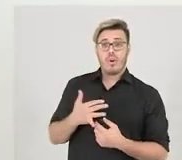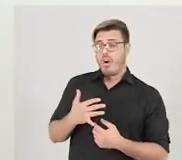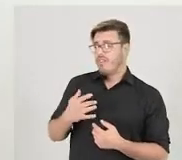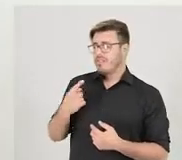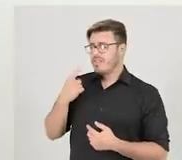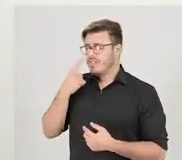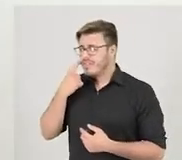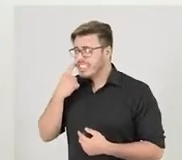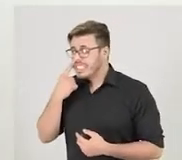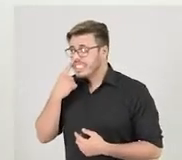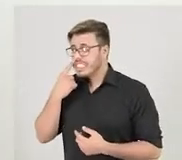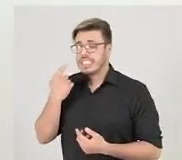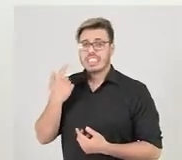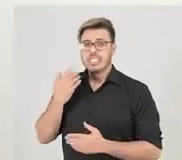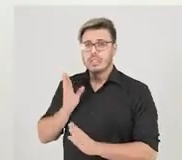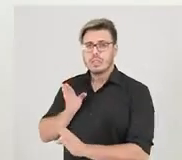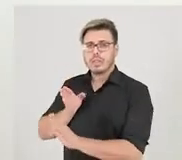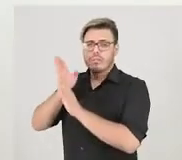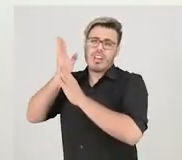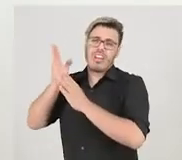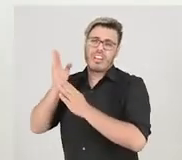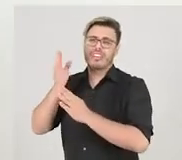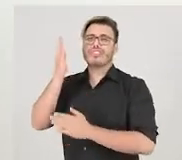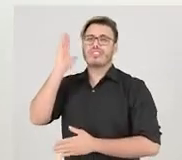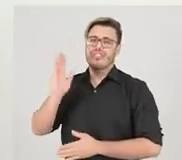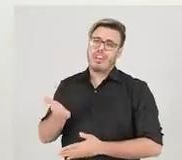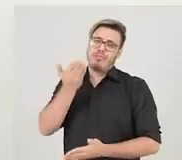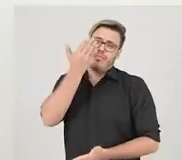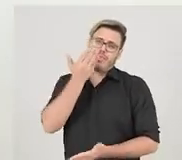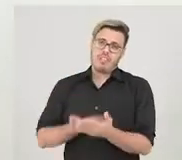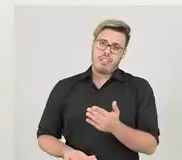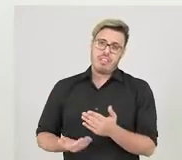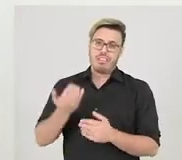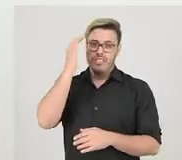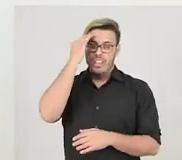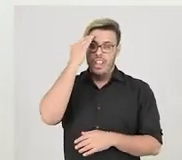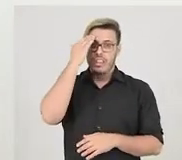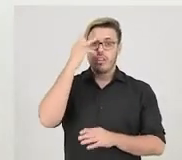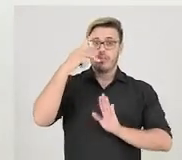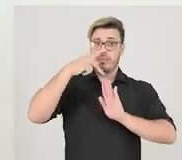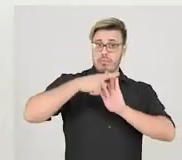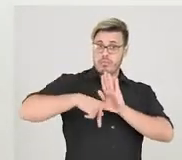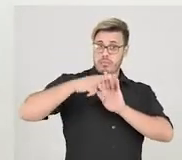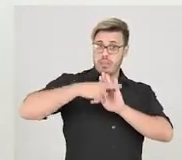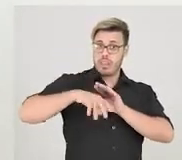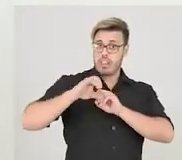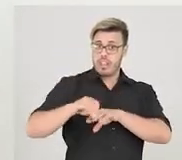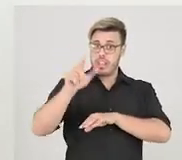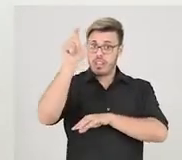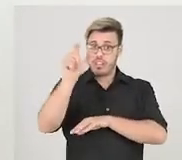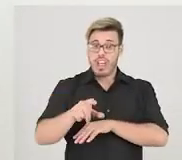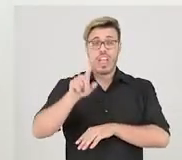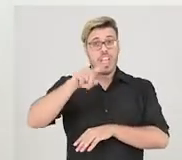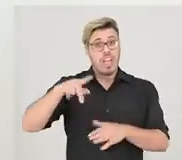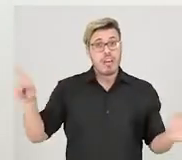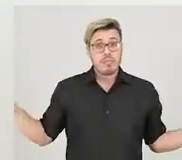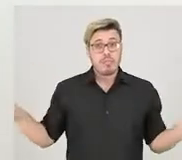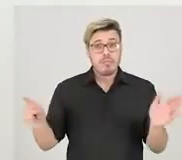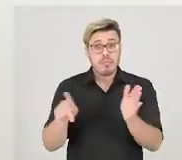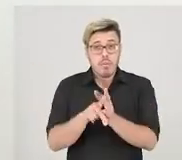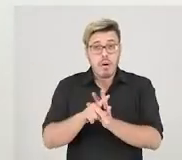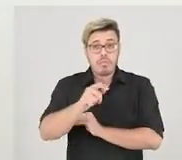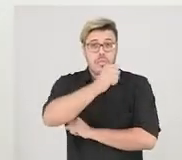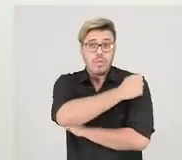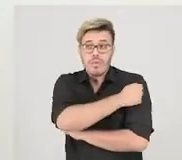plano educacional individualizado é do menino, deve estar na escola. Uma cópia fica na sala de recurso,